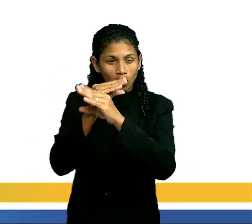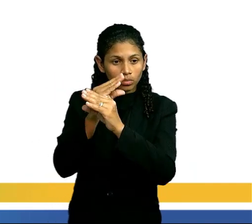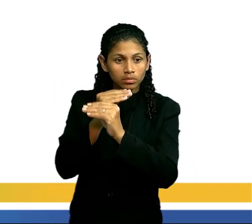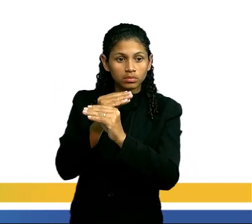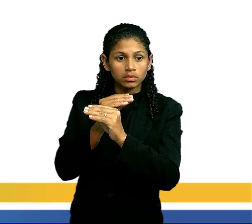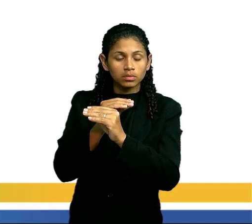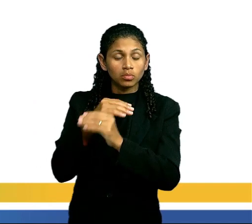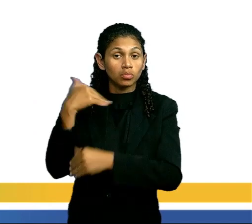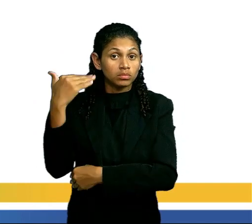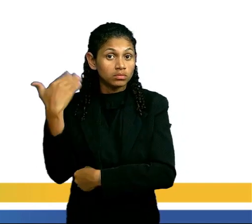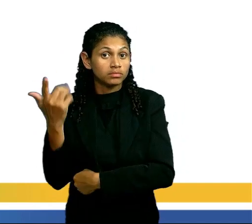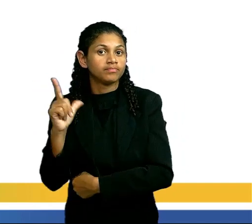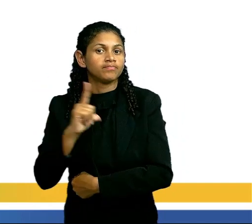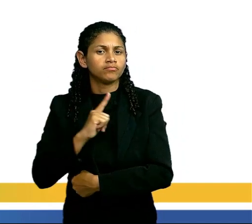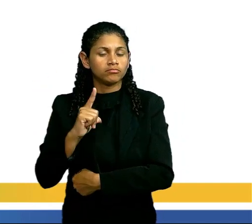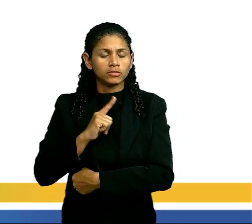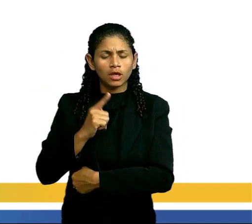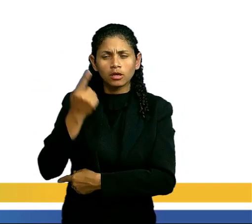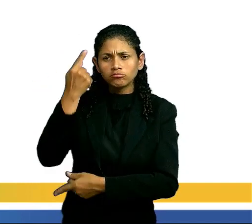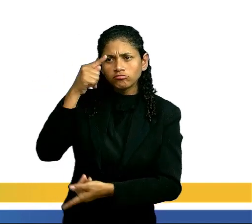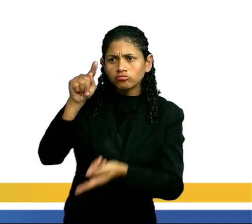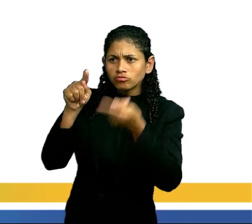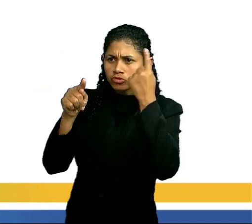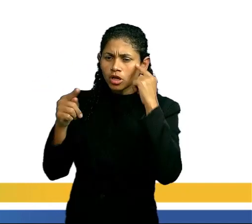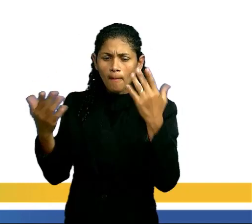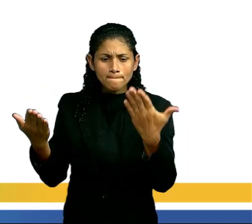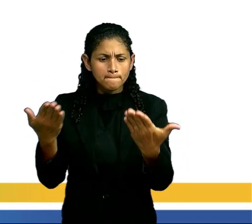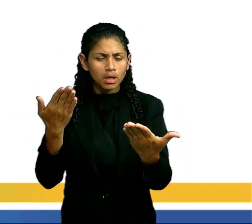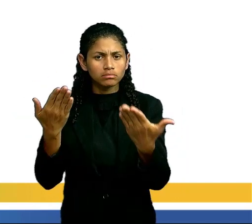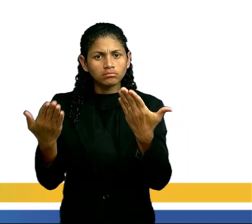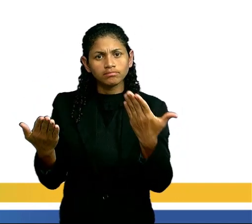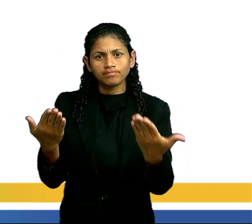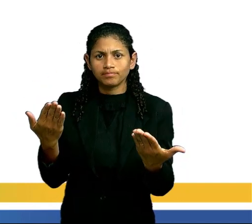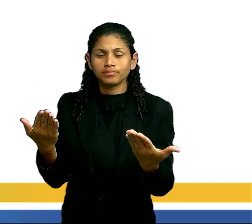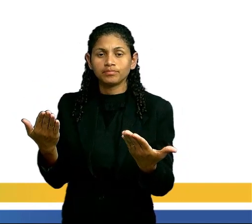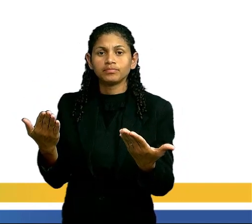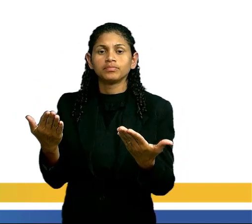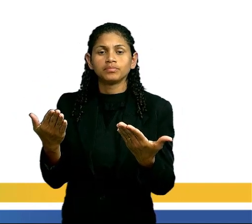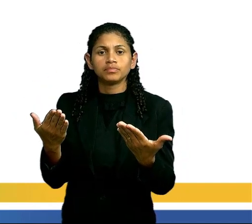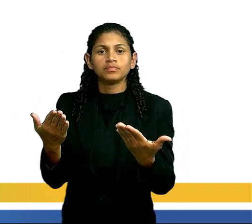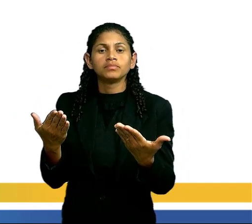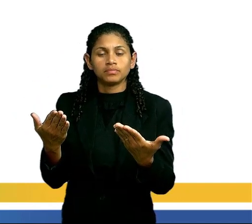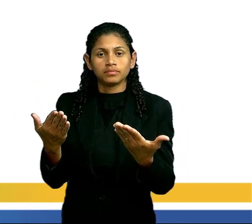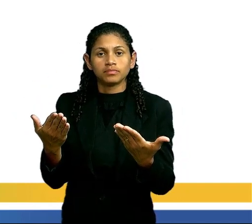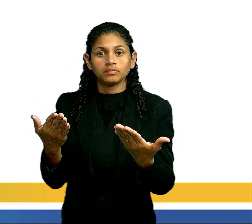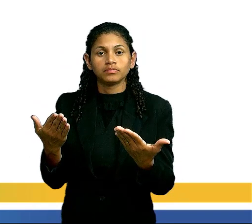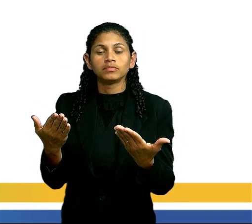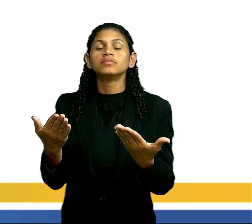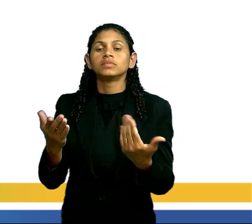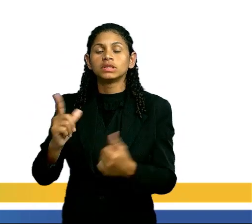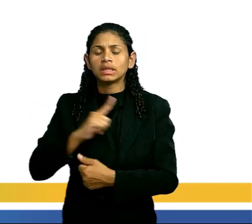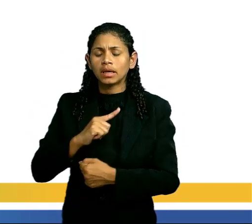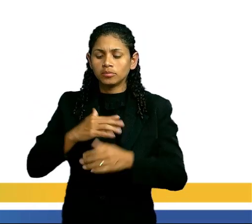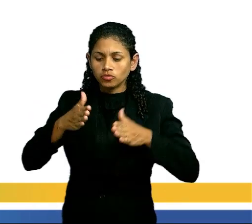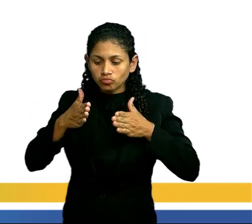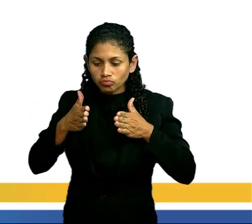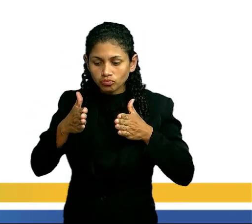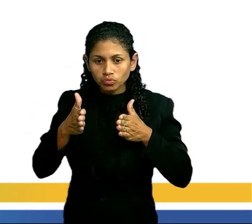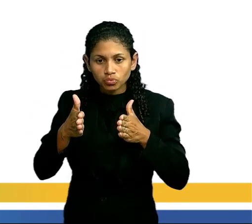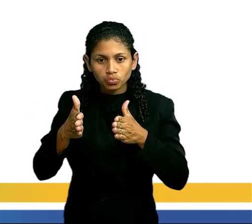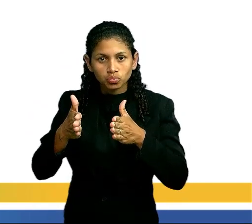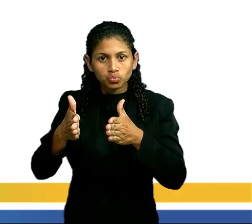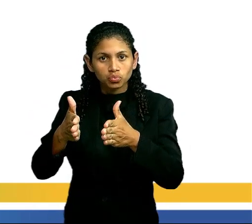eu tenho ideias paralelas, elas são têm a mesma força, né? Podemos falar